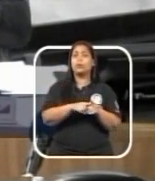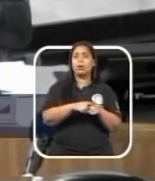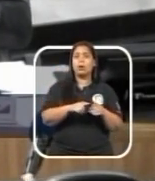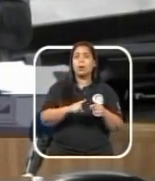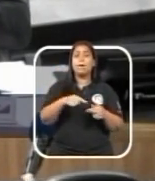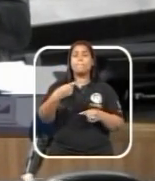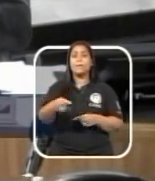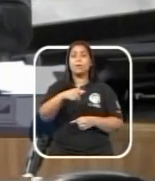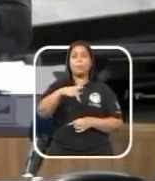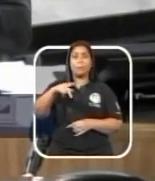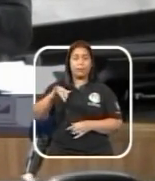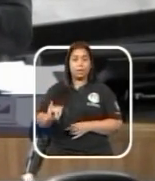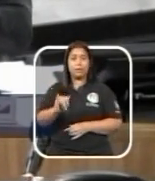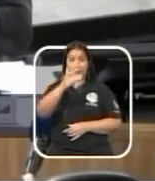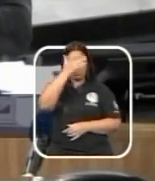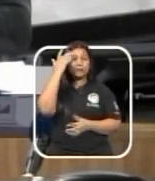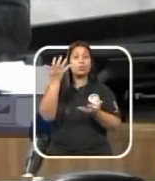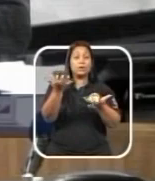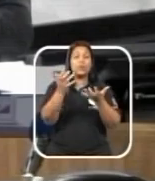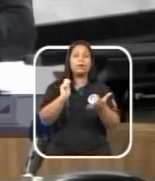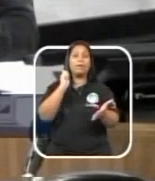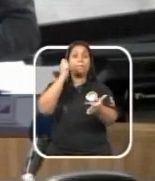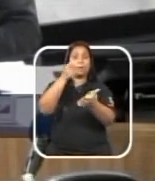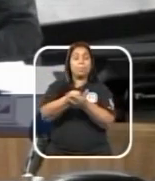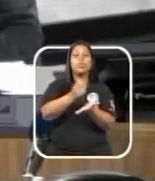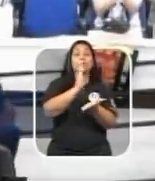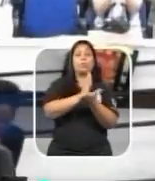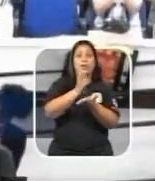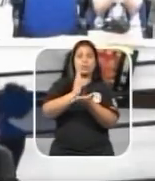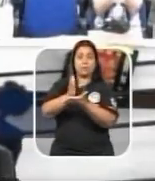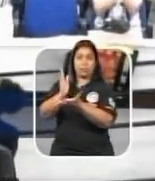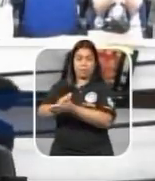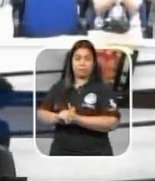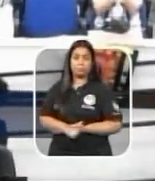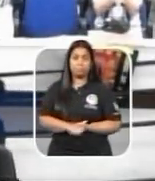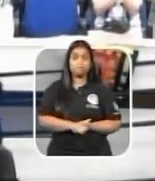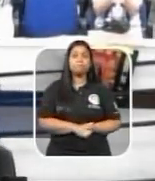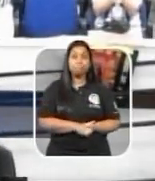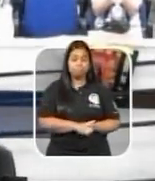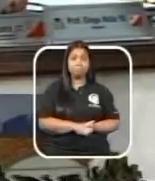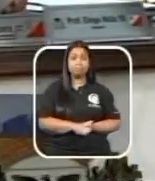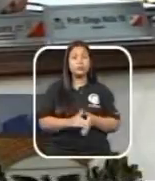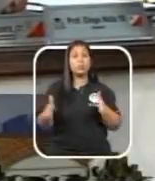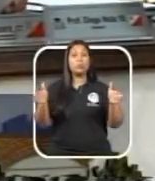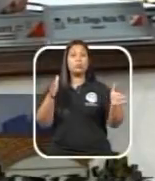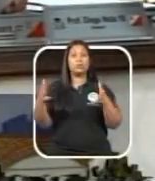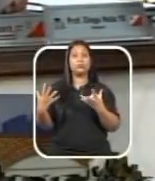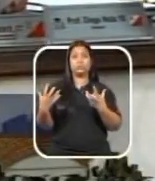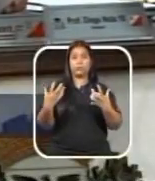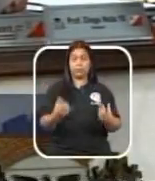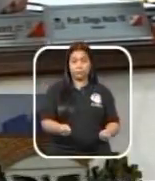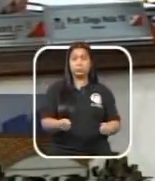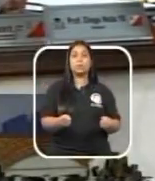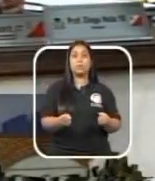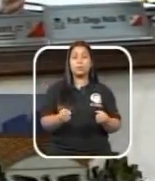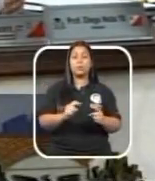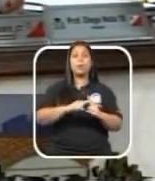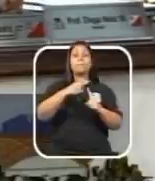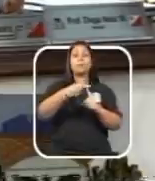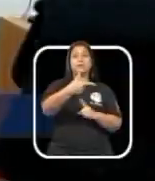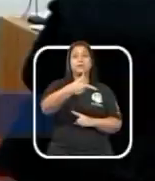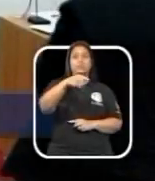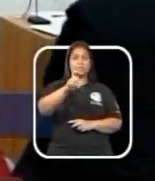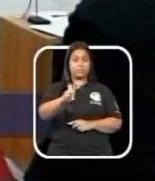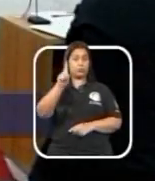prorrogação do PPI para quem deseja fazer o pagamento parcelado. Nesse caso, o prazo de adesão se estende por mais